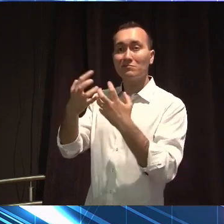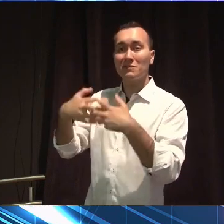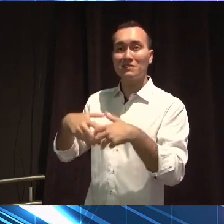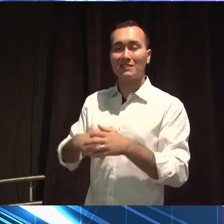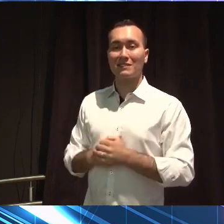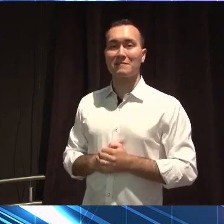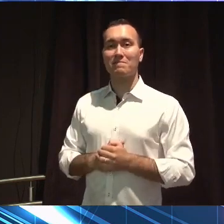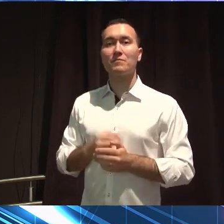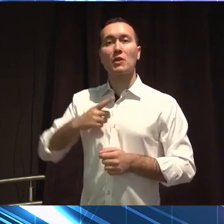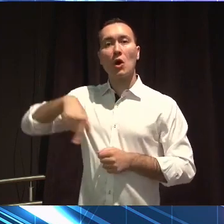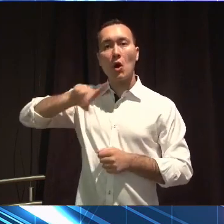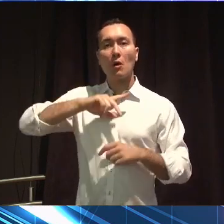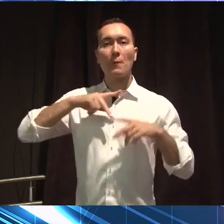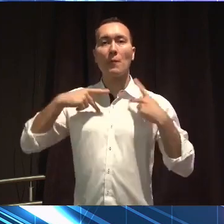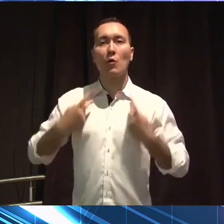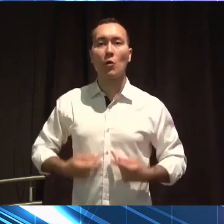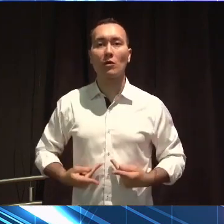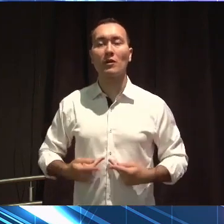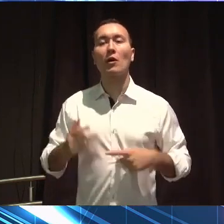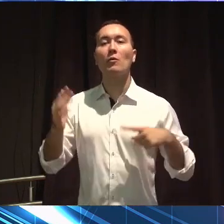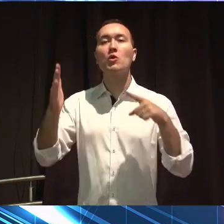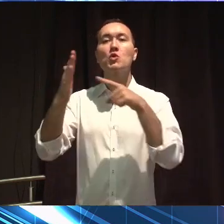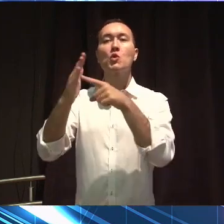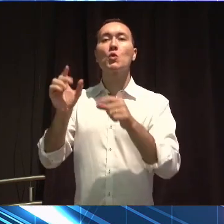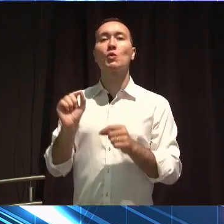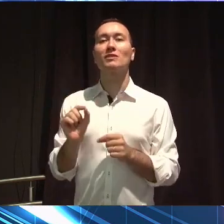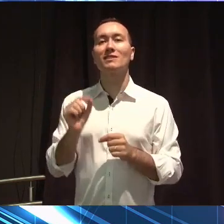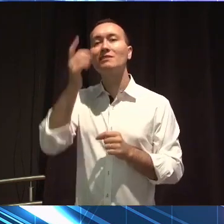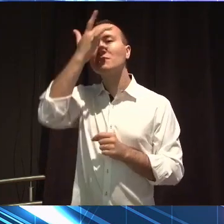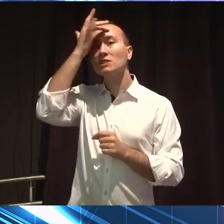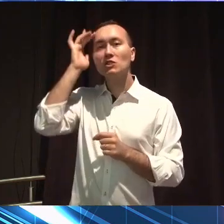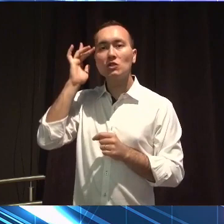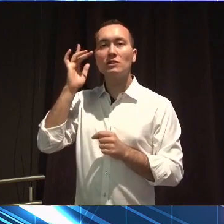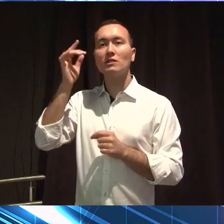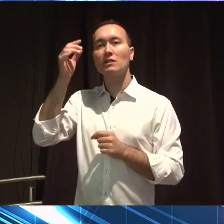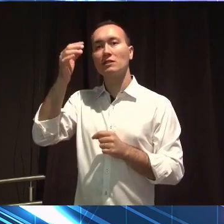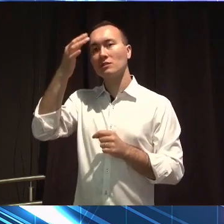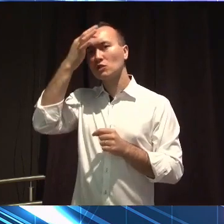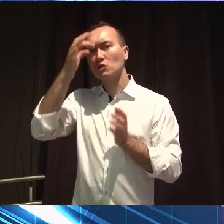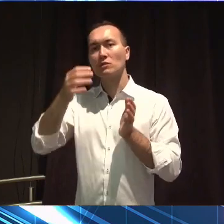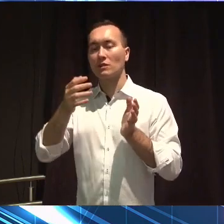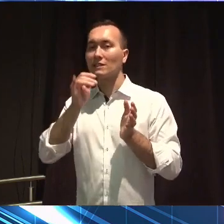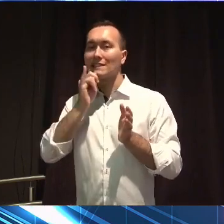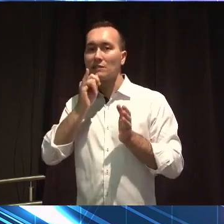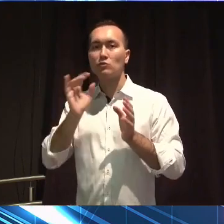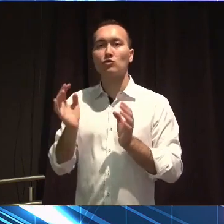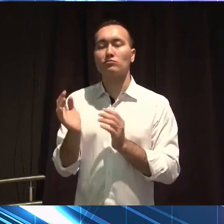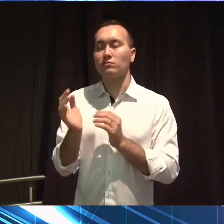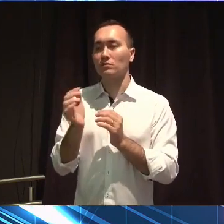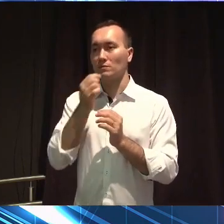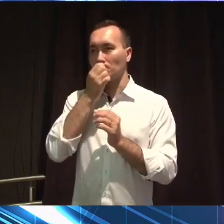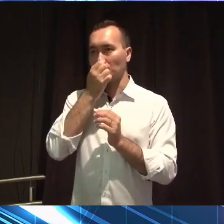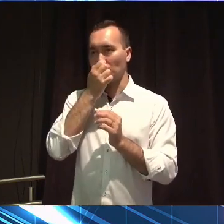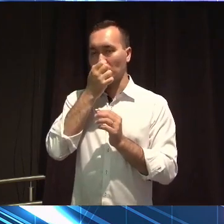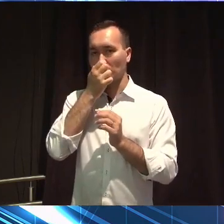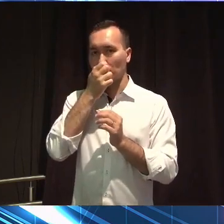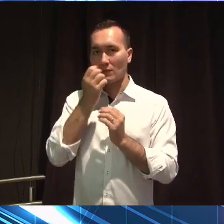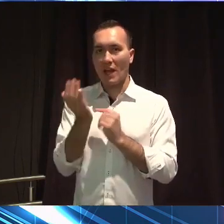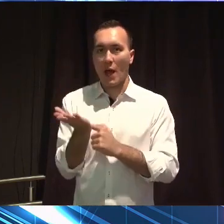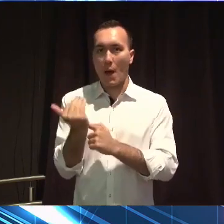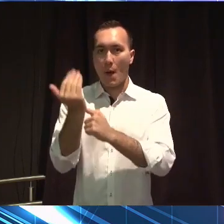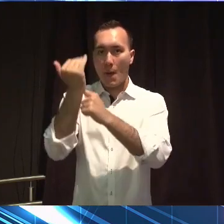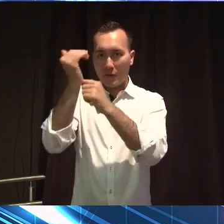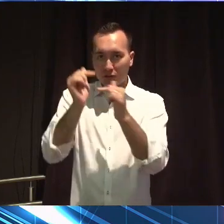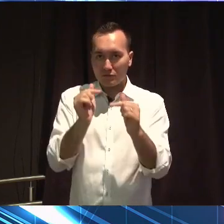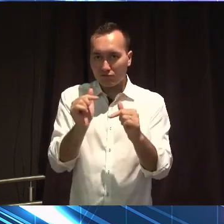espécie humana, e gente que desenvolve tecnologia, é conferir autonomia para que as pessoas façam aquilo em que elas realmente